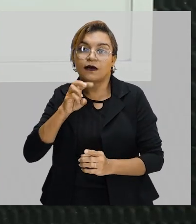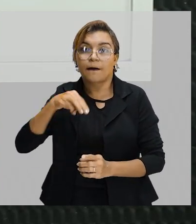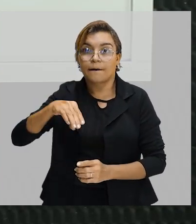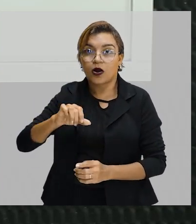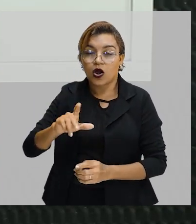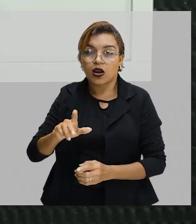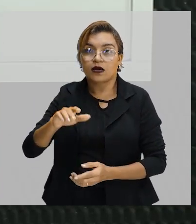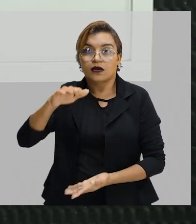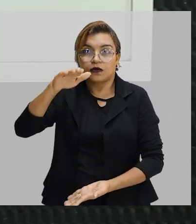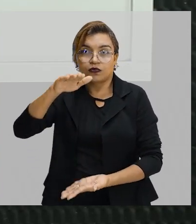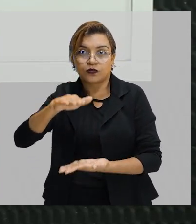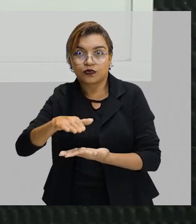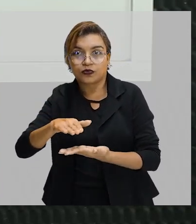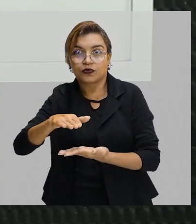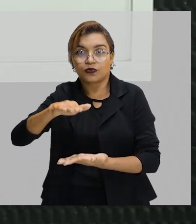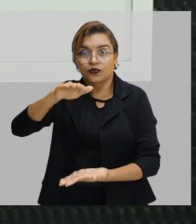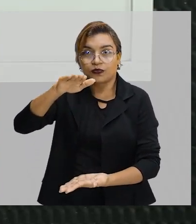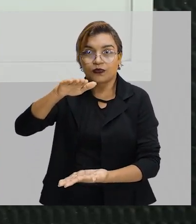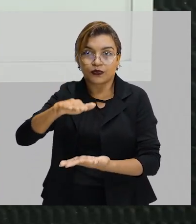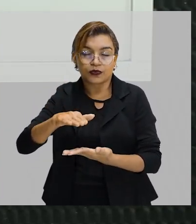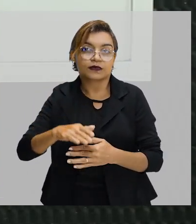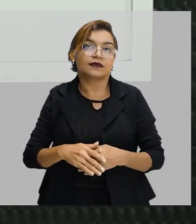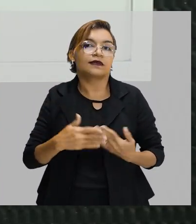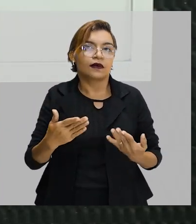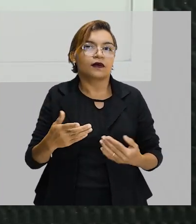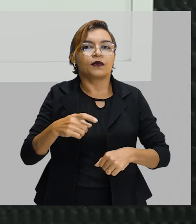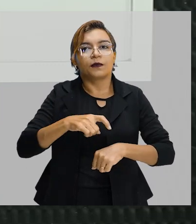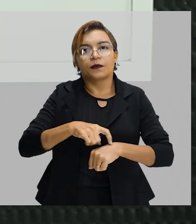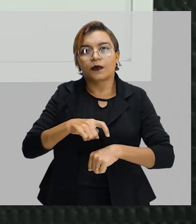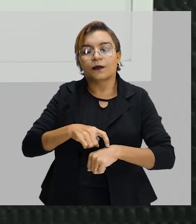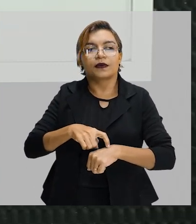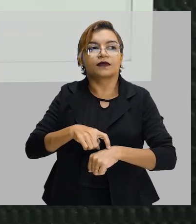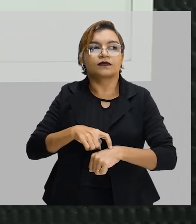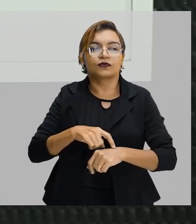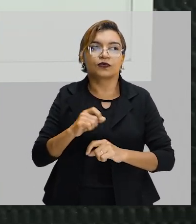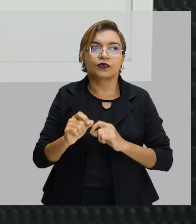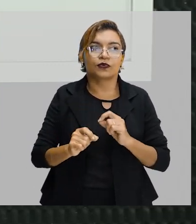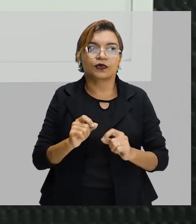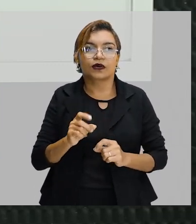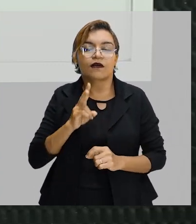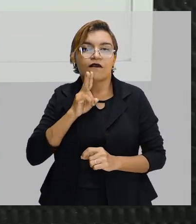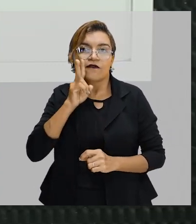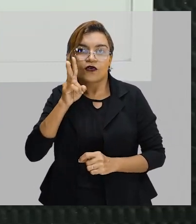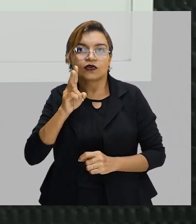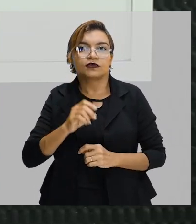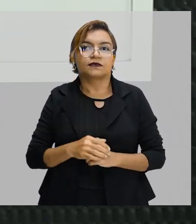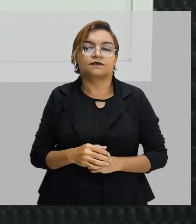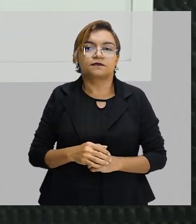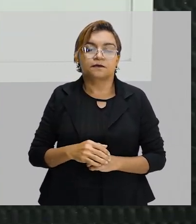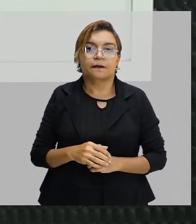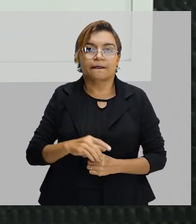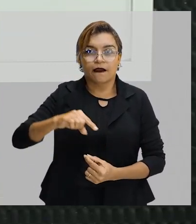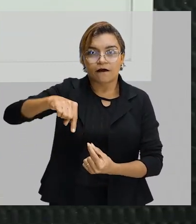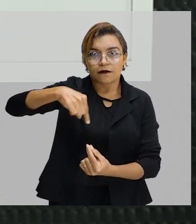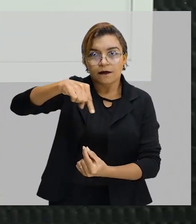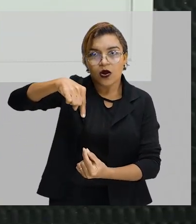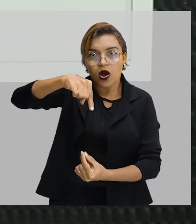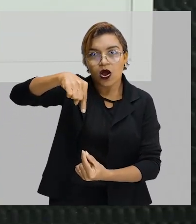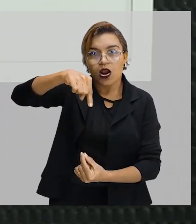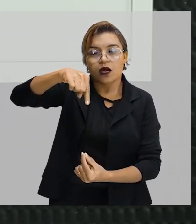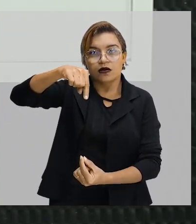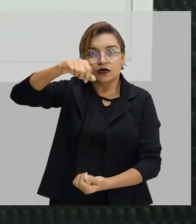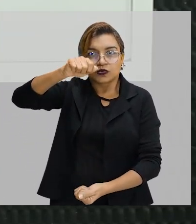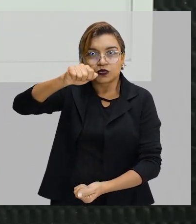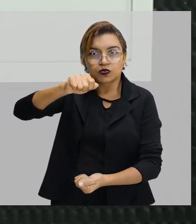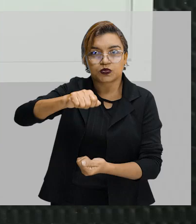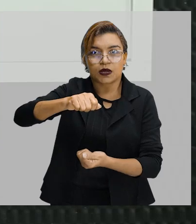é menor e ora ela é maior. Então vai chegar até um certo ponto em que essa força de restituição da mola vai ficar tão intensa em